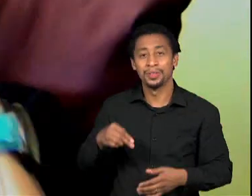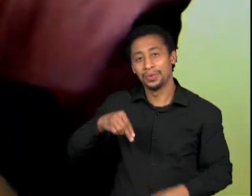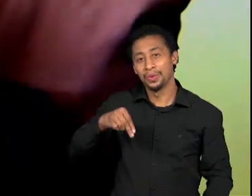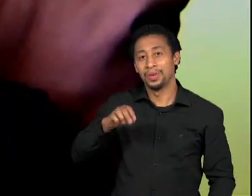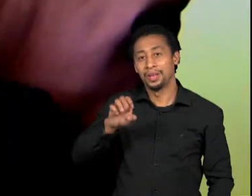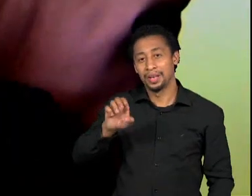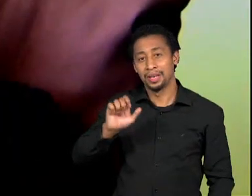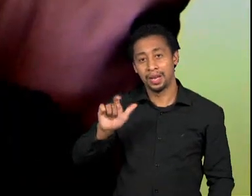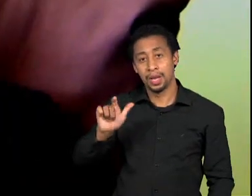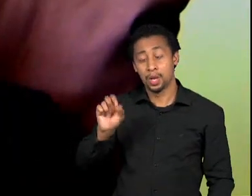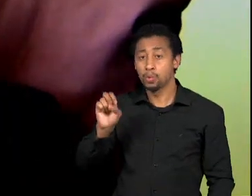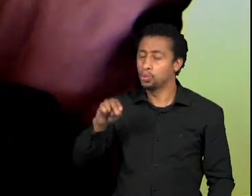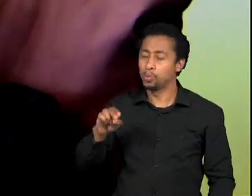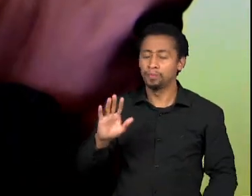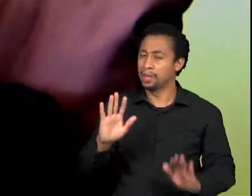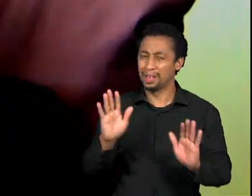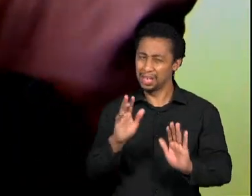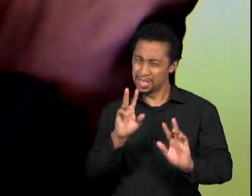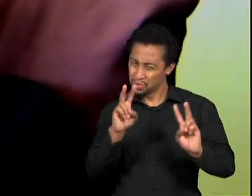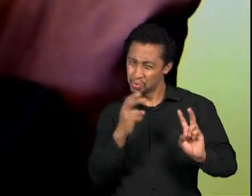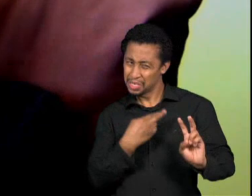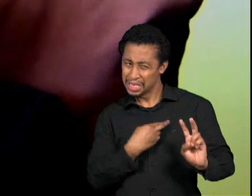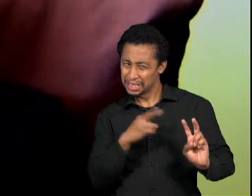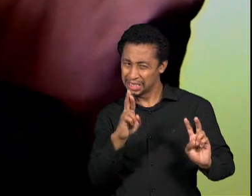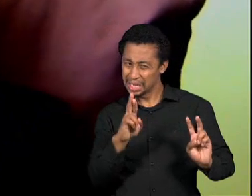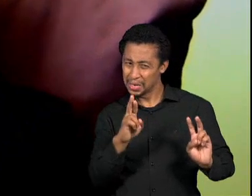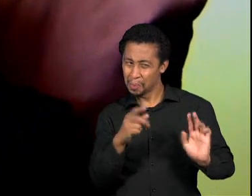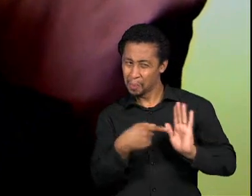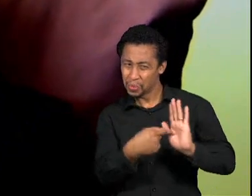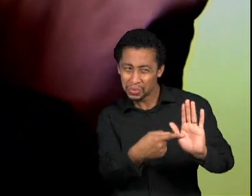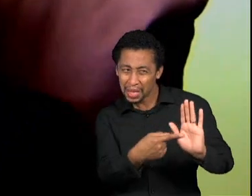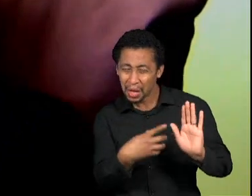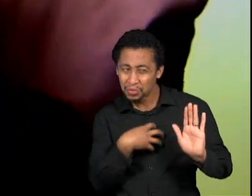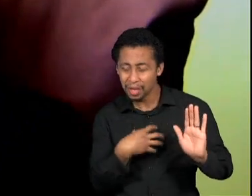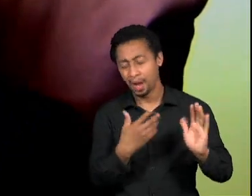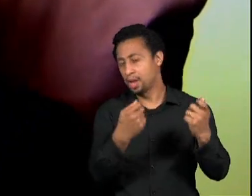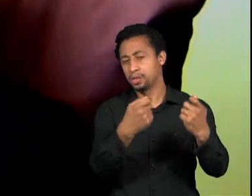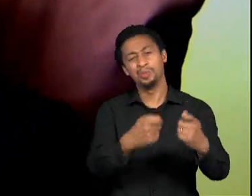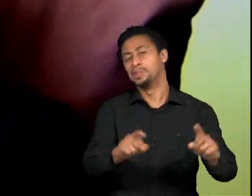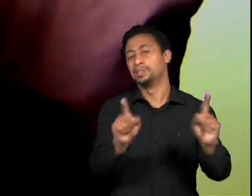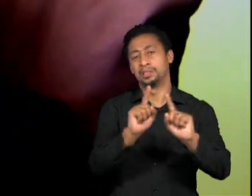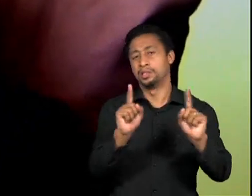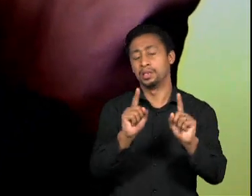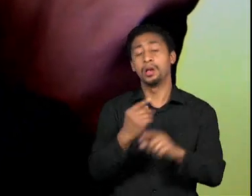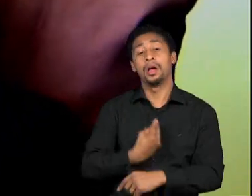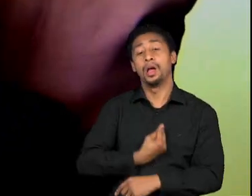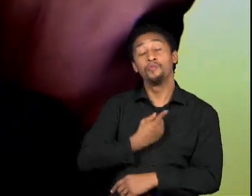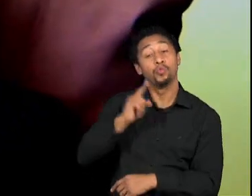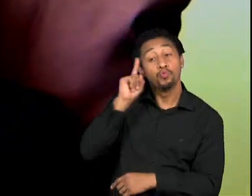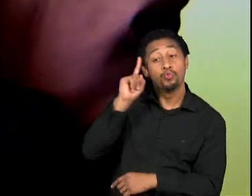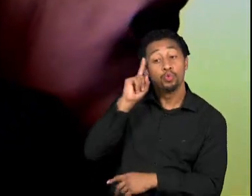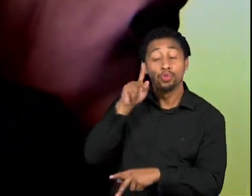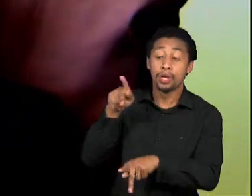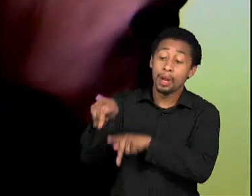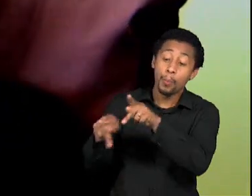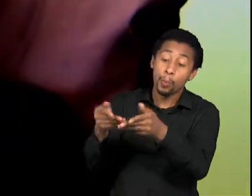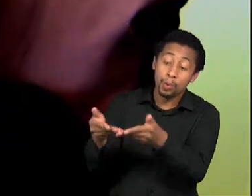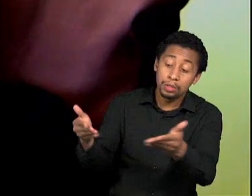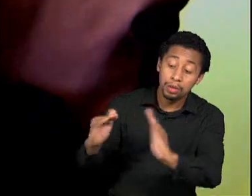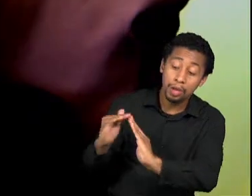elimina completamente esse aspecto da vivência popular, né,